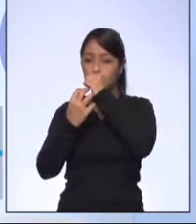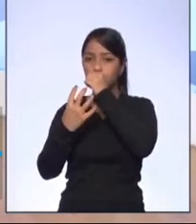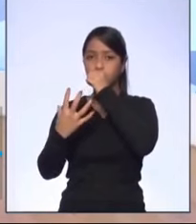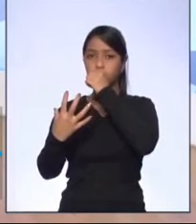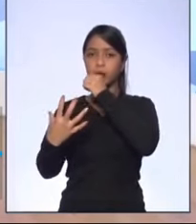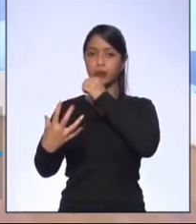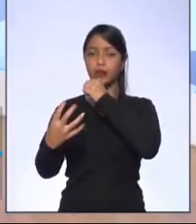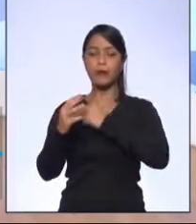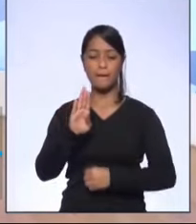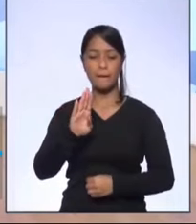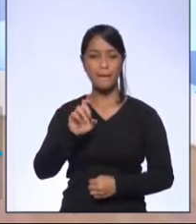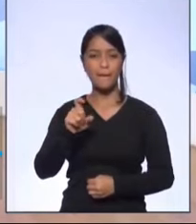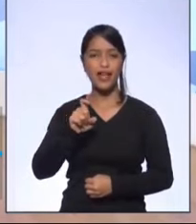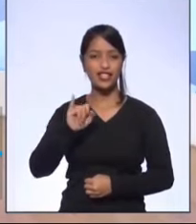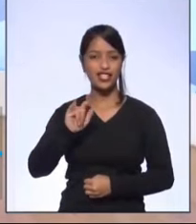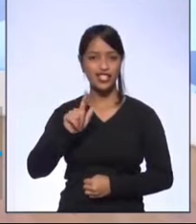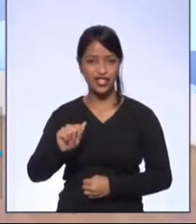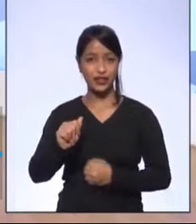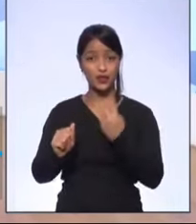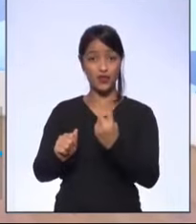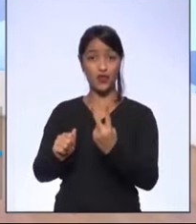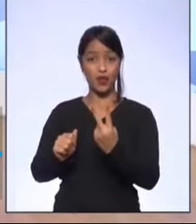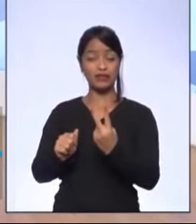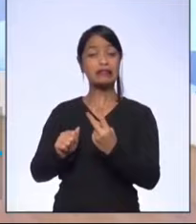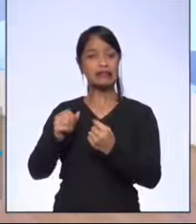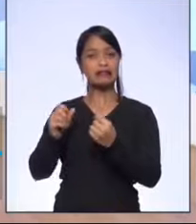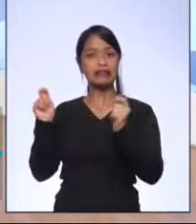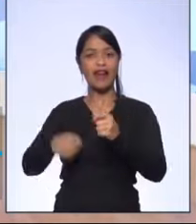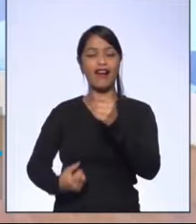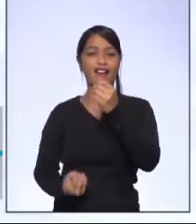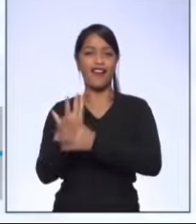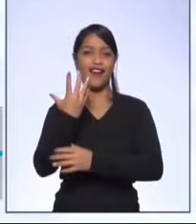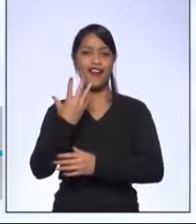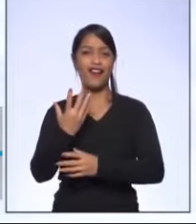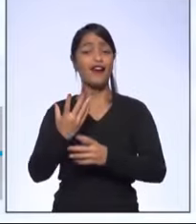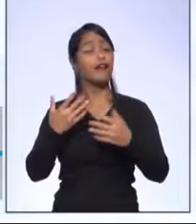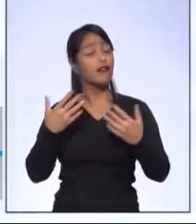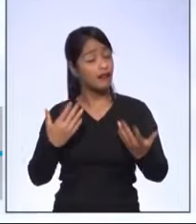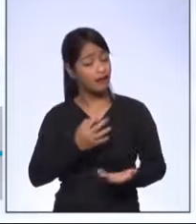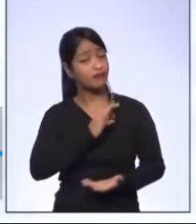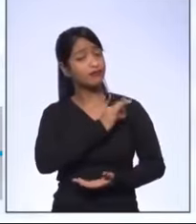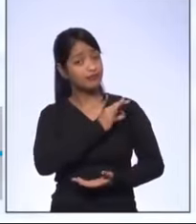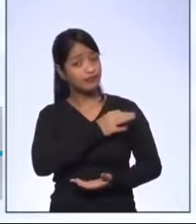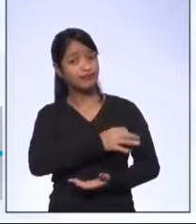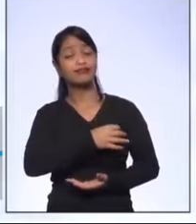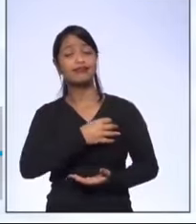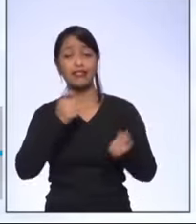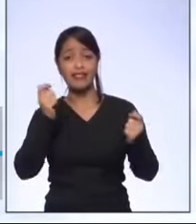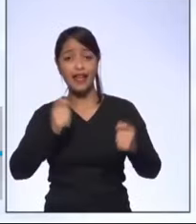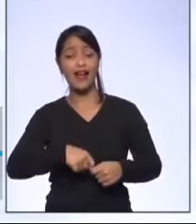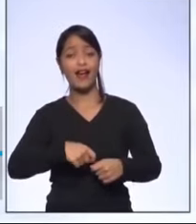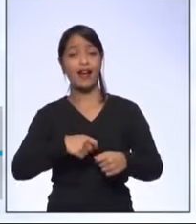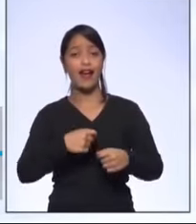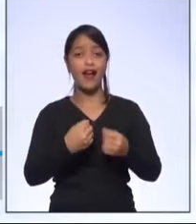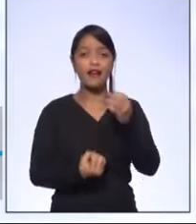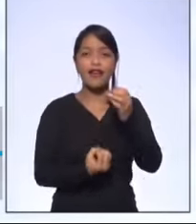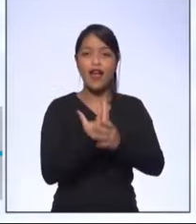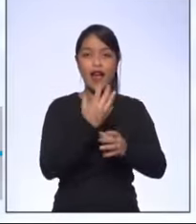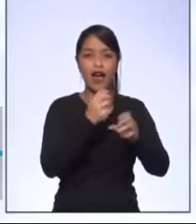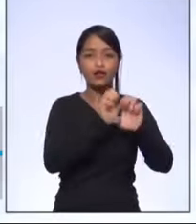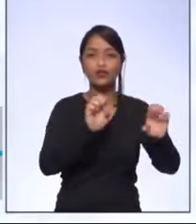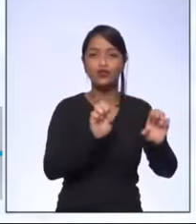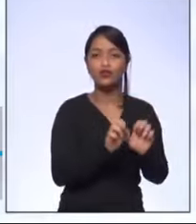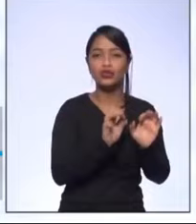Com certeza. A gente pode fazer muita pesquisa a partir dessas estruturas simples que a gente vai montando para estudar,